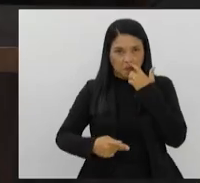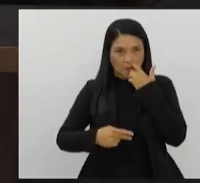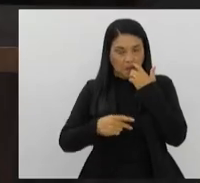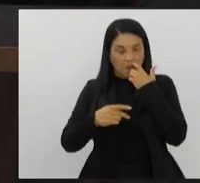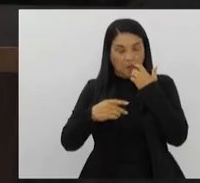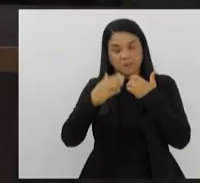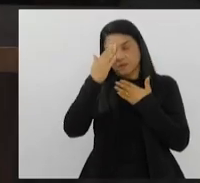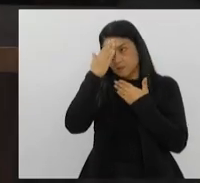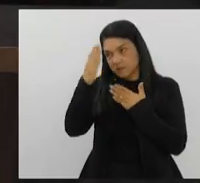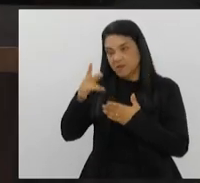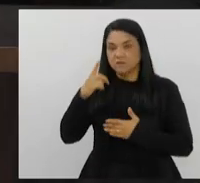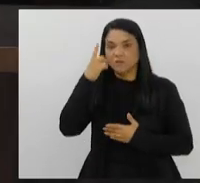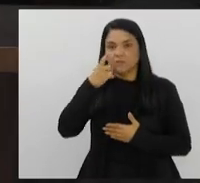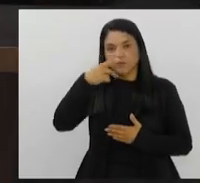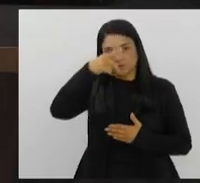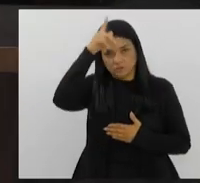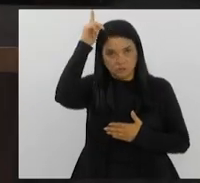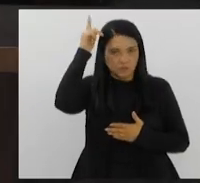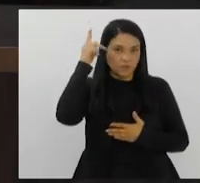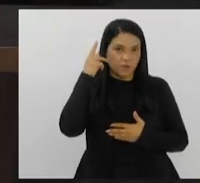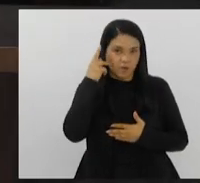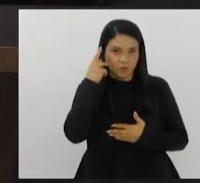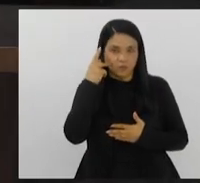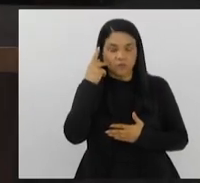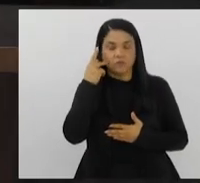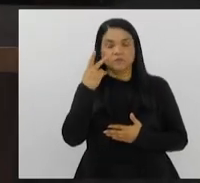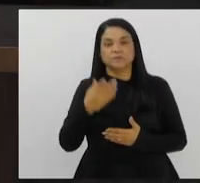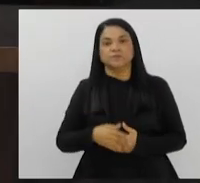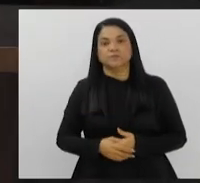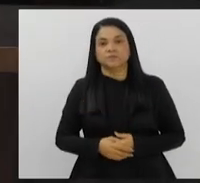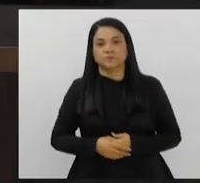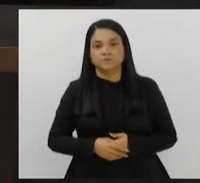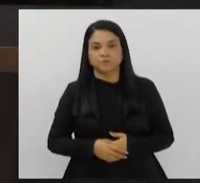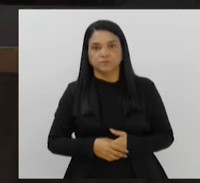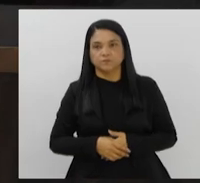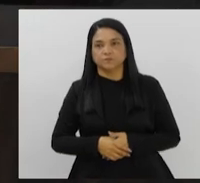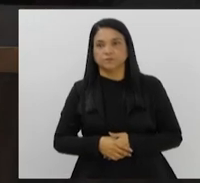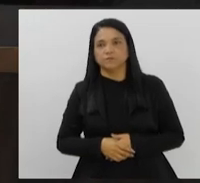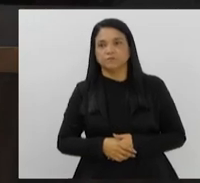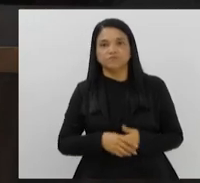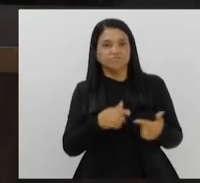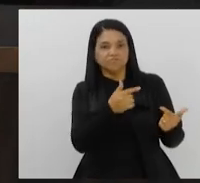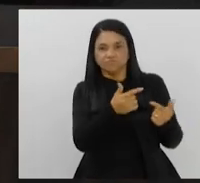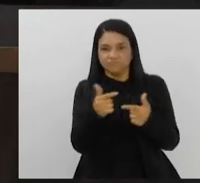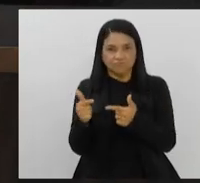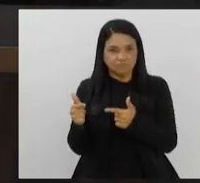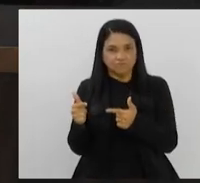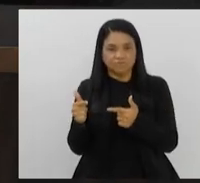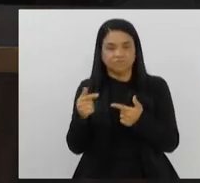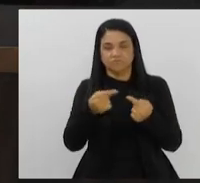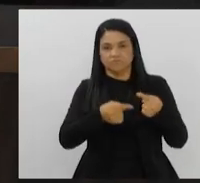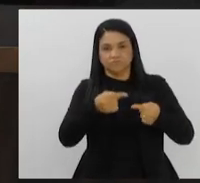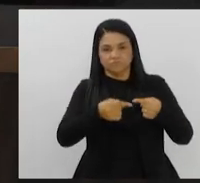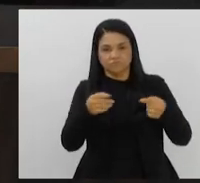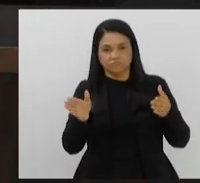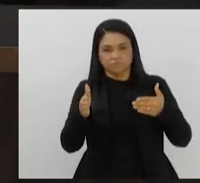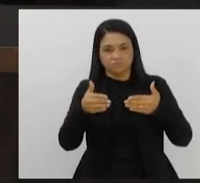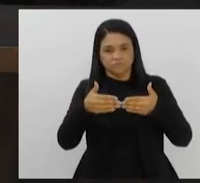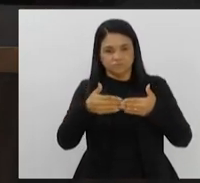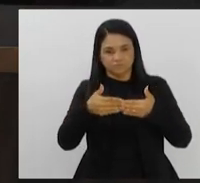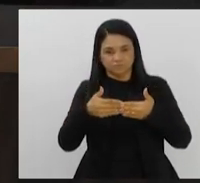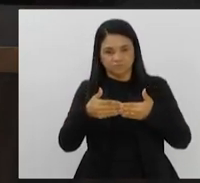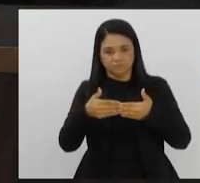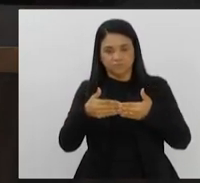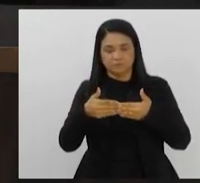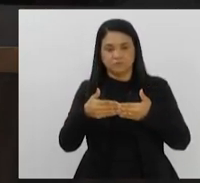obrigado, nosso nobre deputado Luiz Paulo da Rocha. Não havendo mais quem queira discutir,